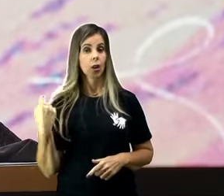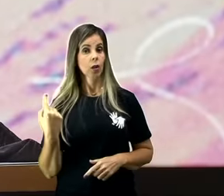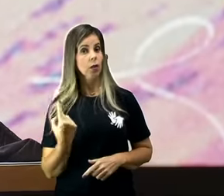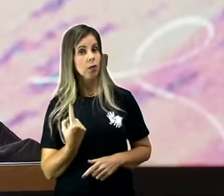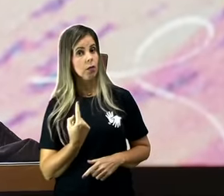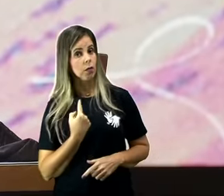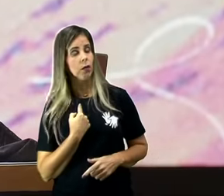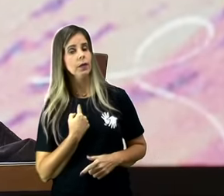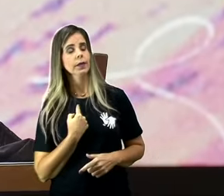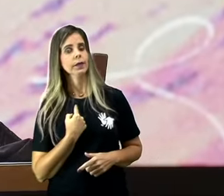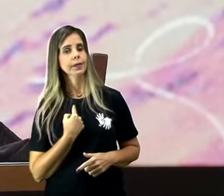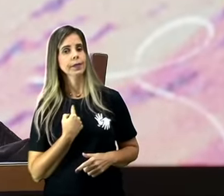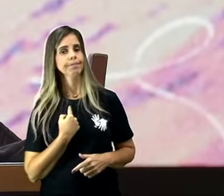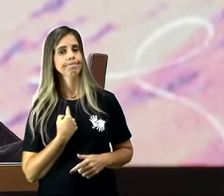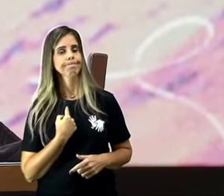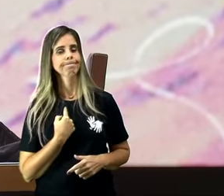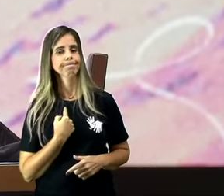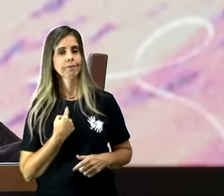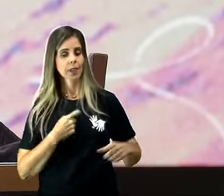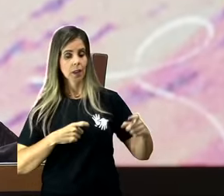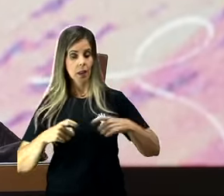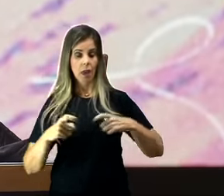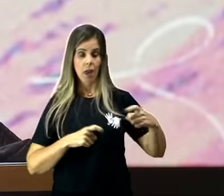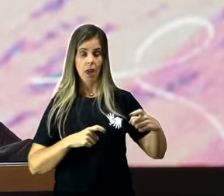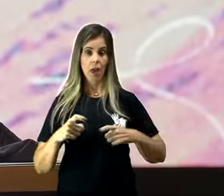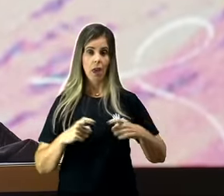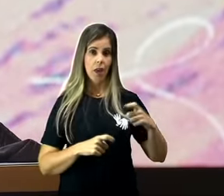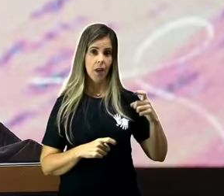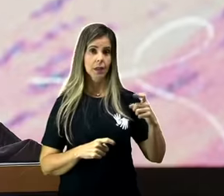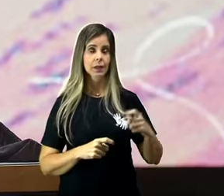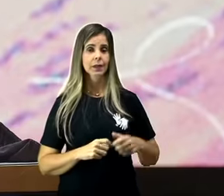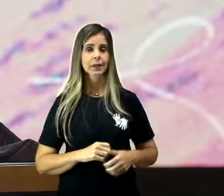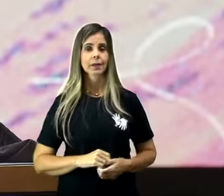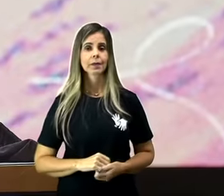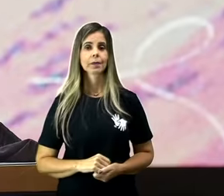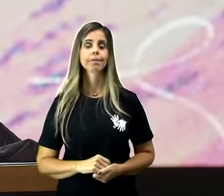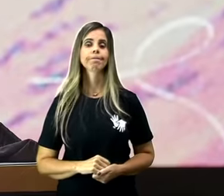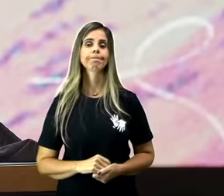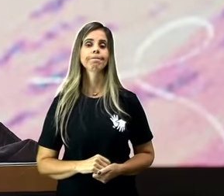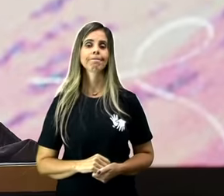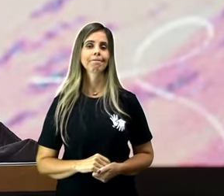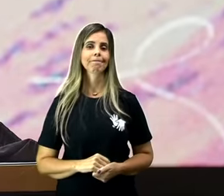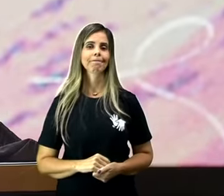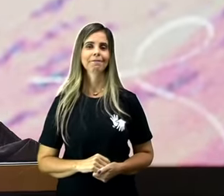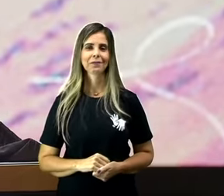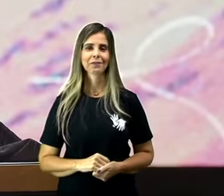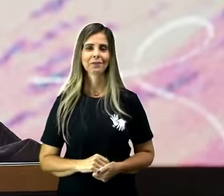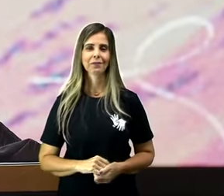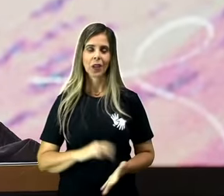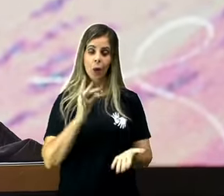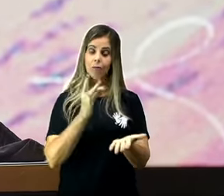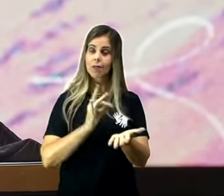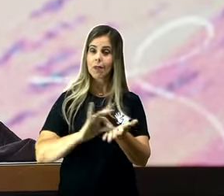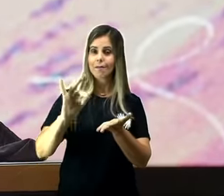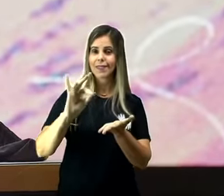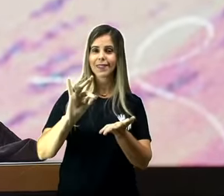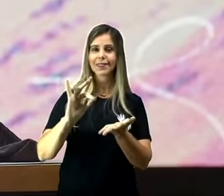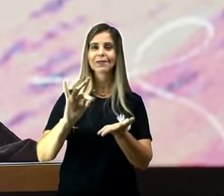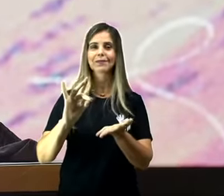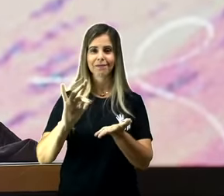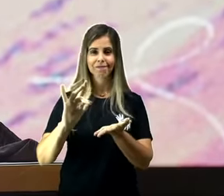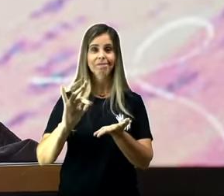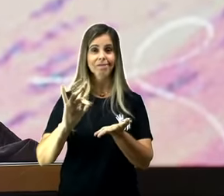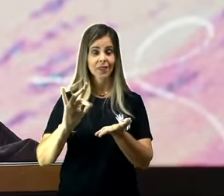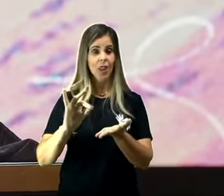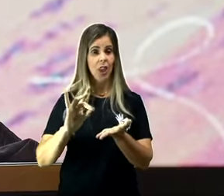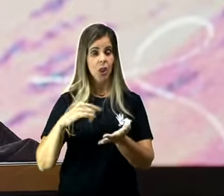sangue. É contra principados e potestades. Quem luta contra nós é o inimigo da nossa jornada. Tem nome, chama